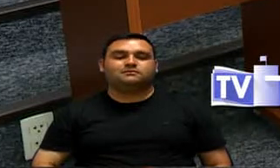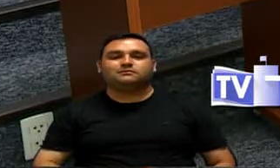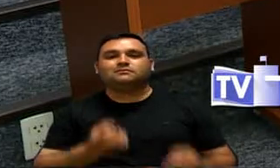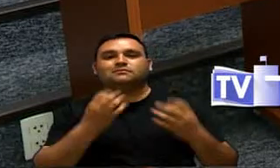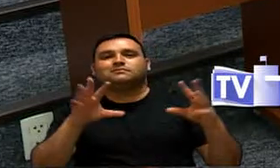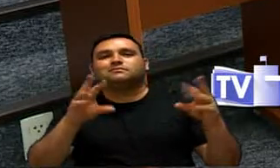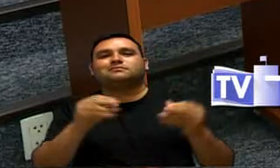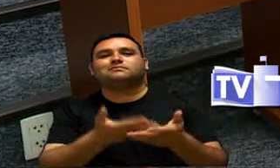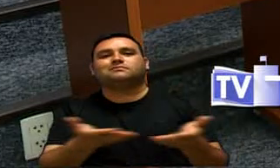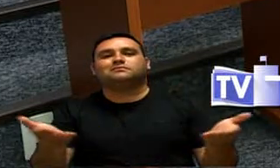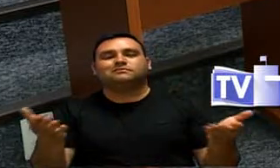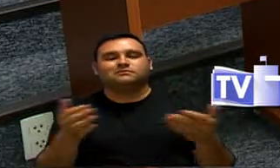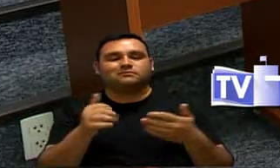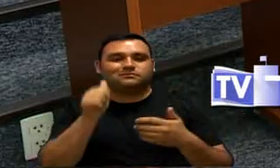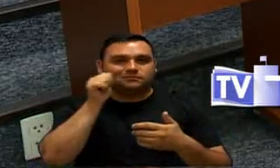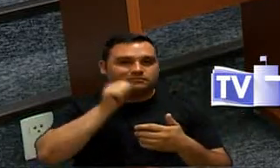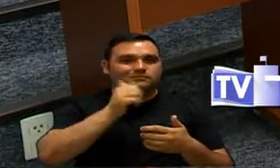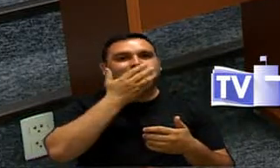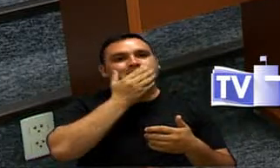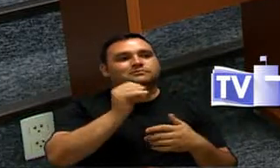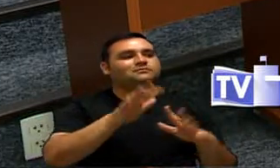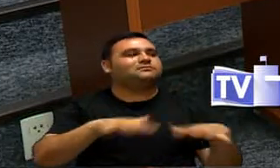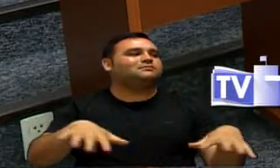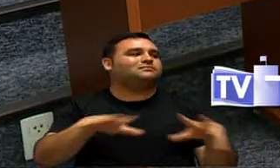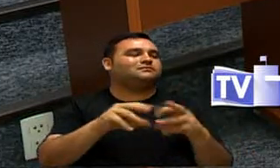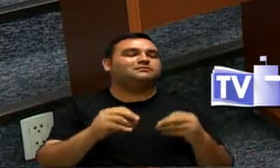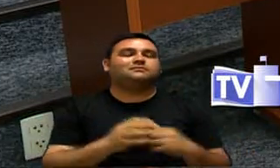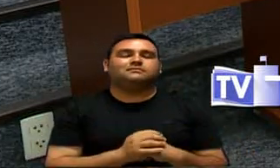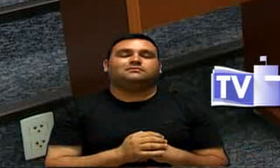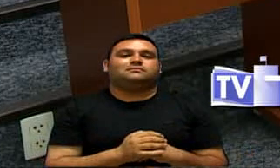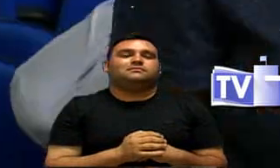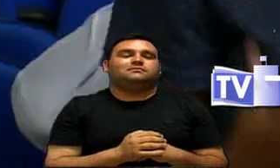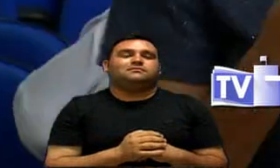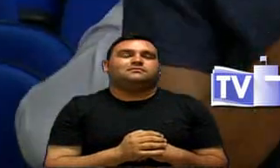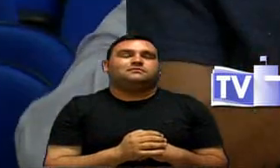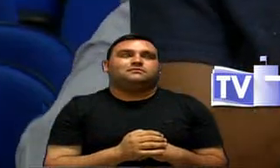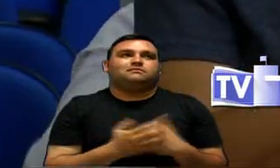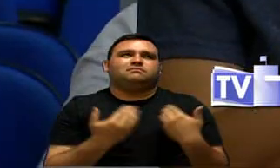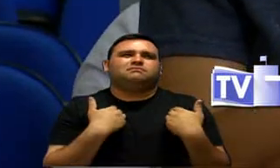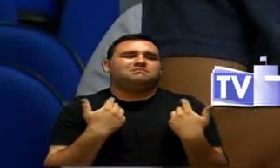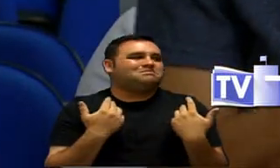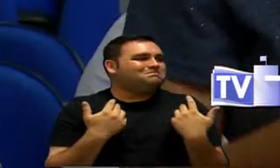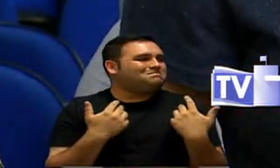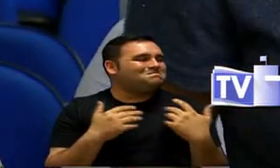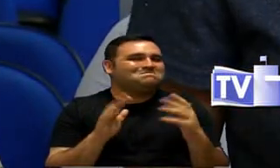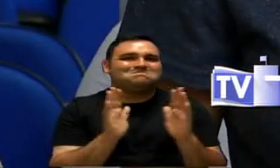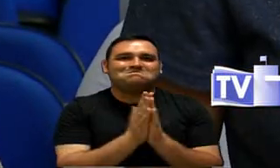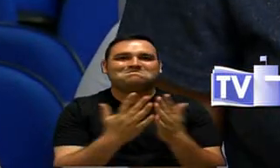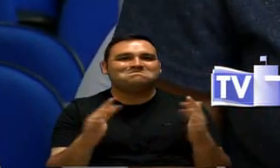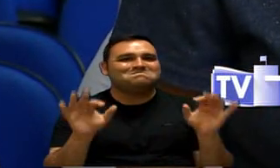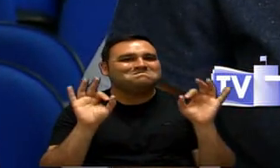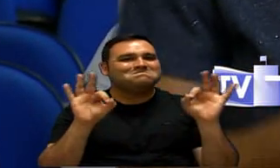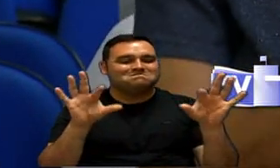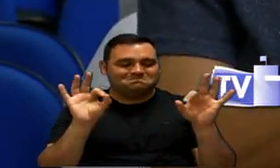Boa noite a todos, todas. Eu estou achando